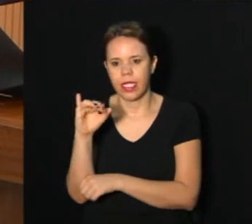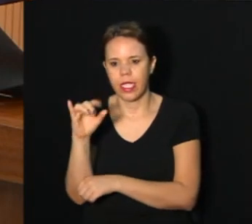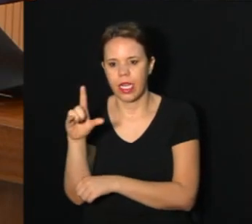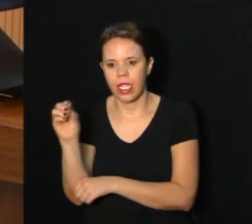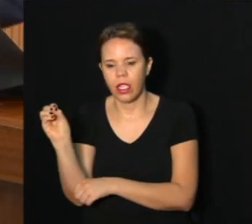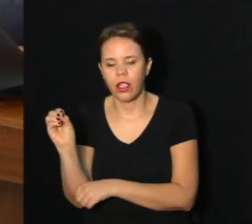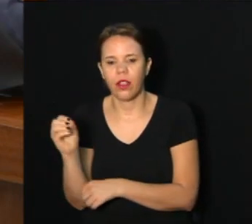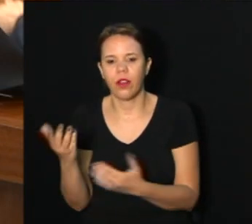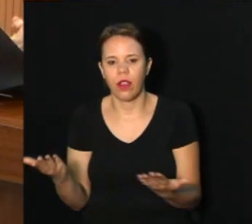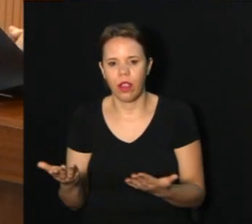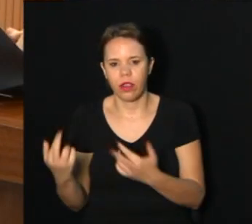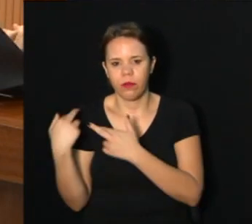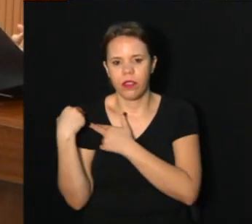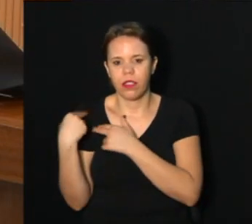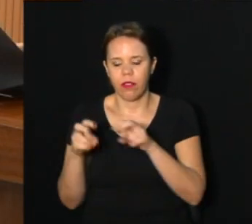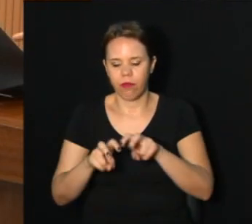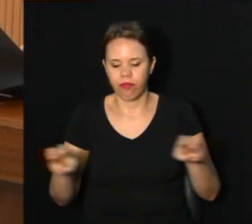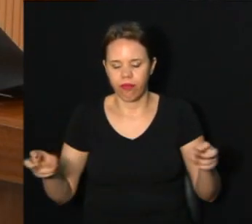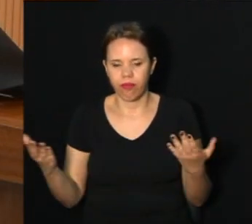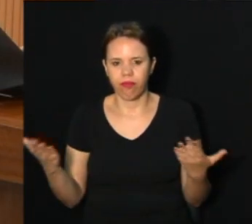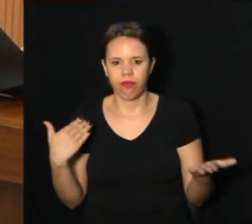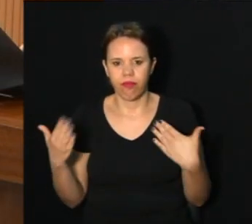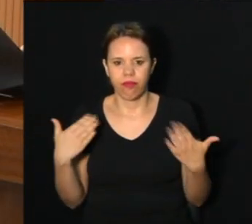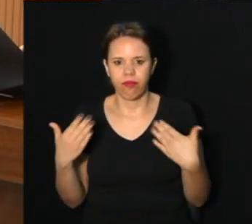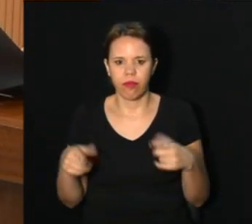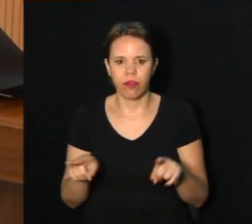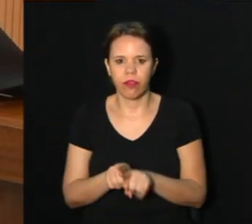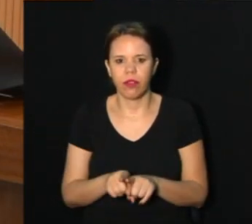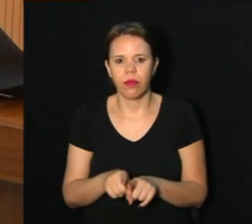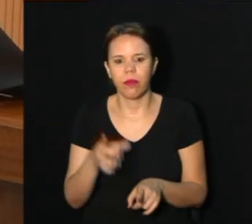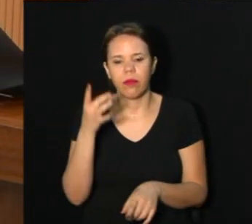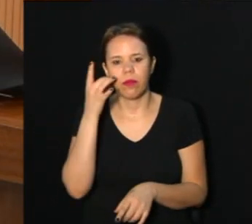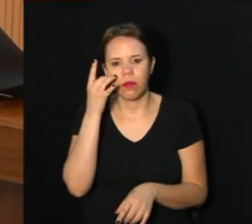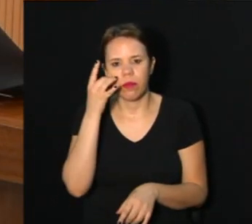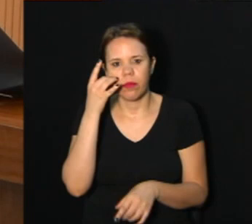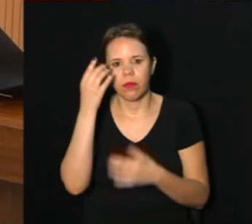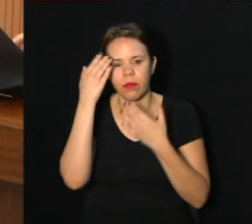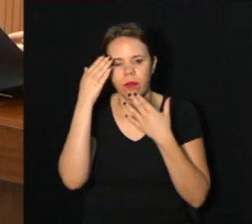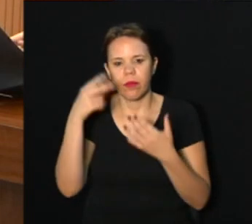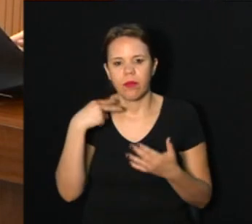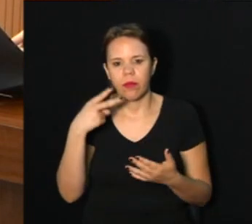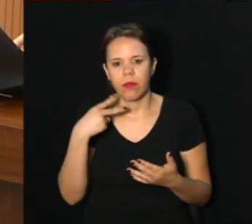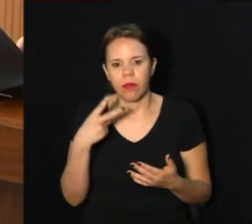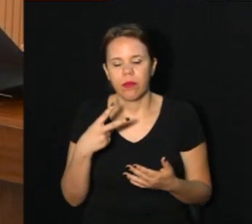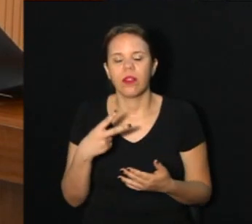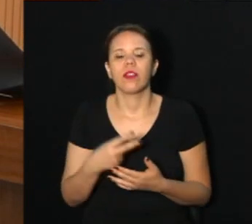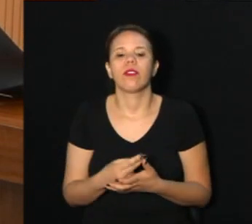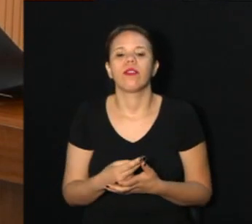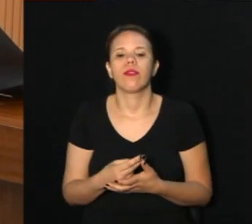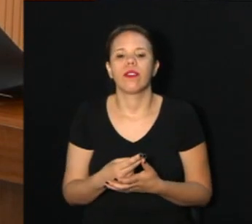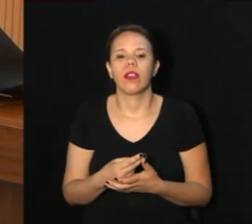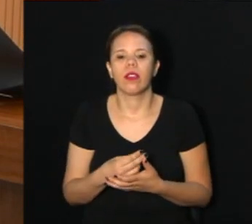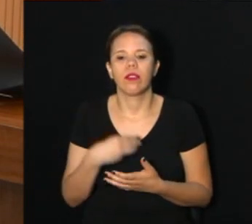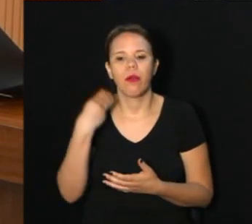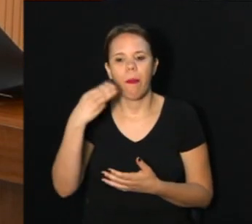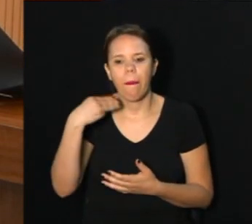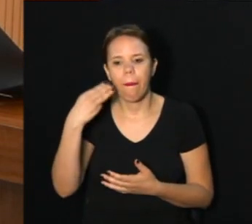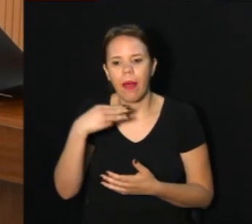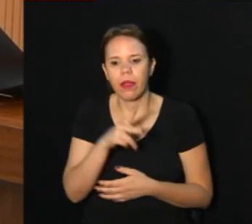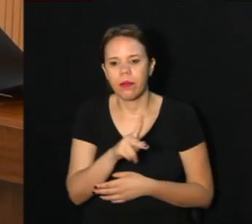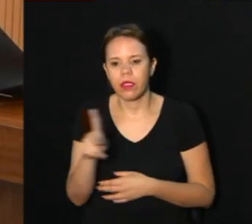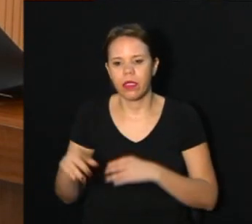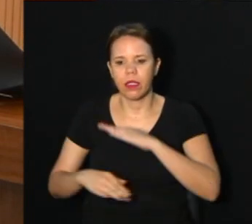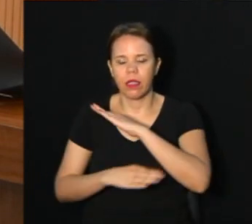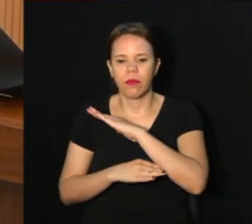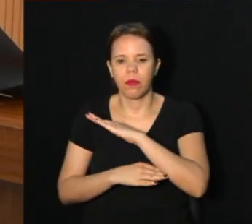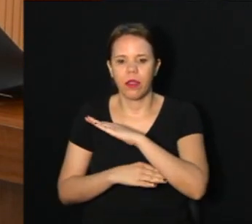mesa. Aqui também agradecer a presença do Bernardelli, presidente da Câmara, o Rossini, nosso líder